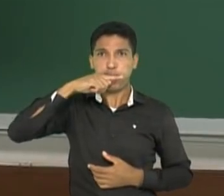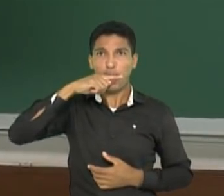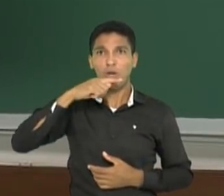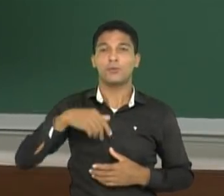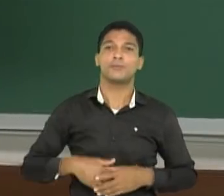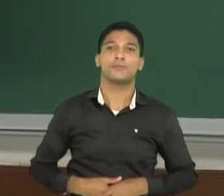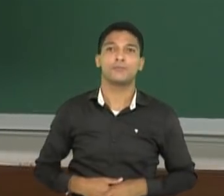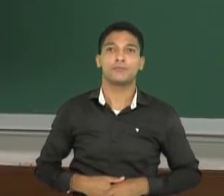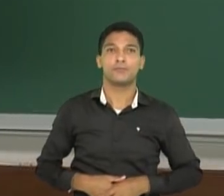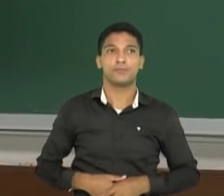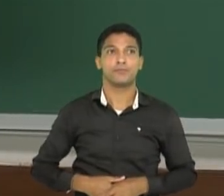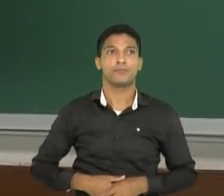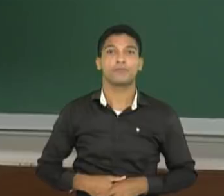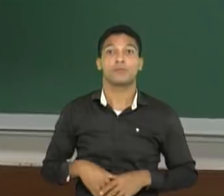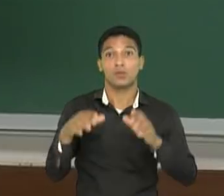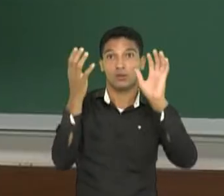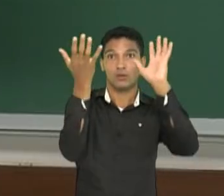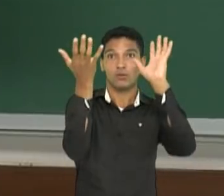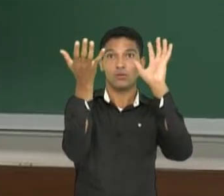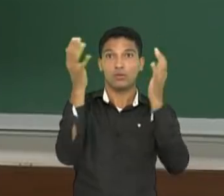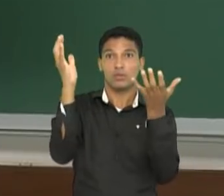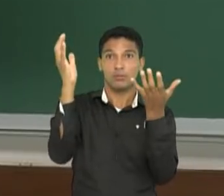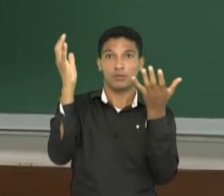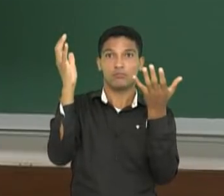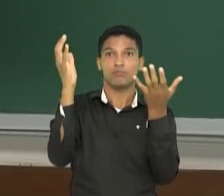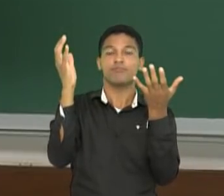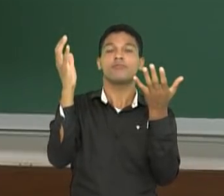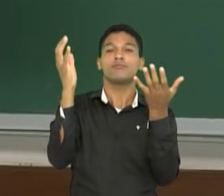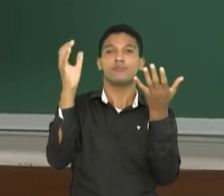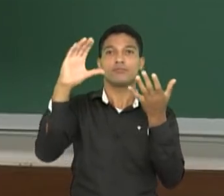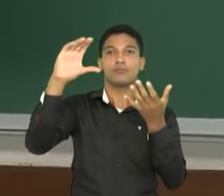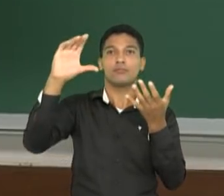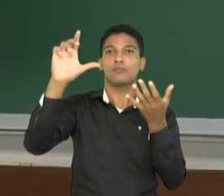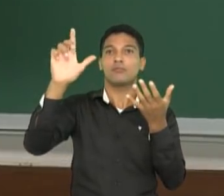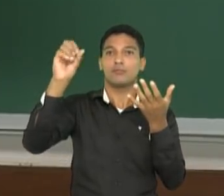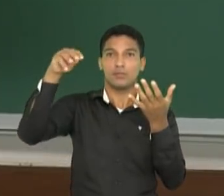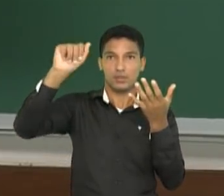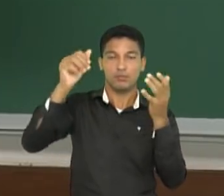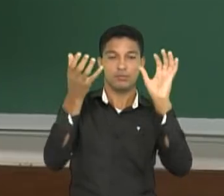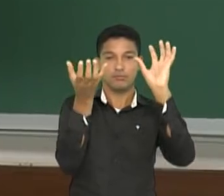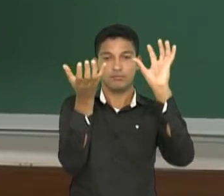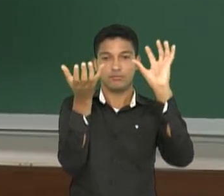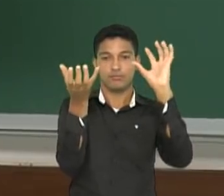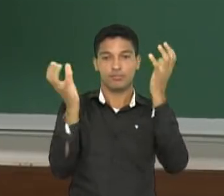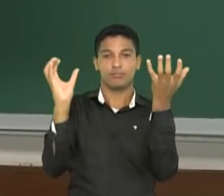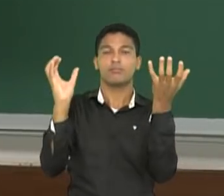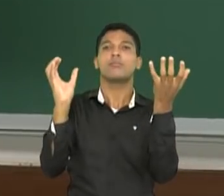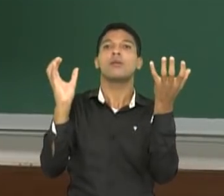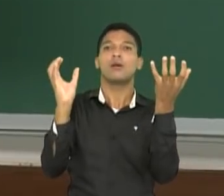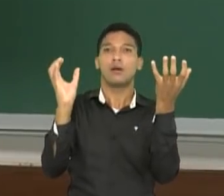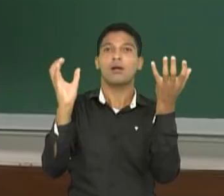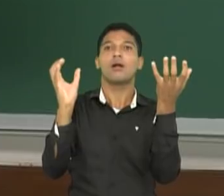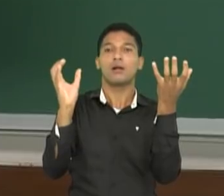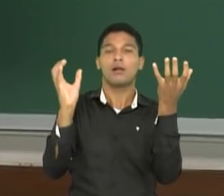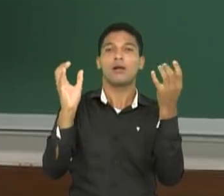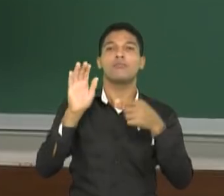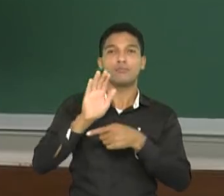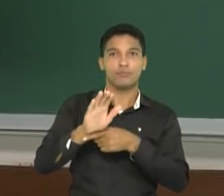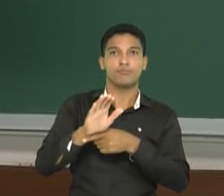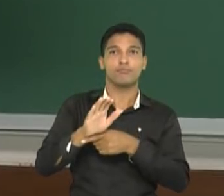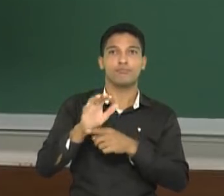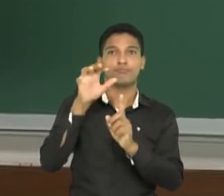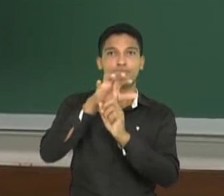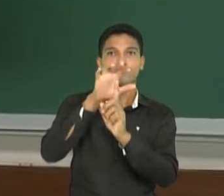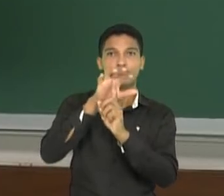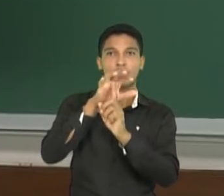clima favorece, o clima e o tipo de solo vão favorecer a implantação dessa cultura. Por isso que ela continuou até os dias de hoje,